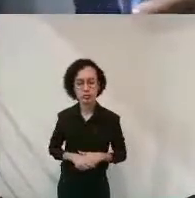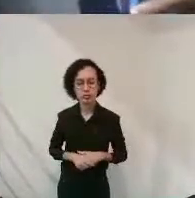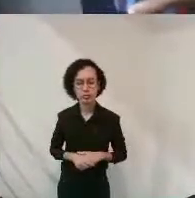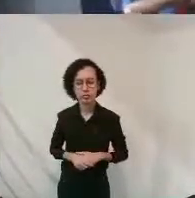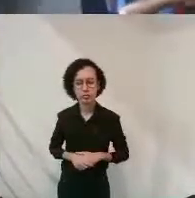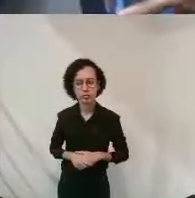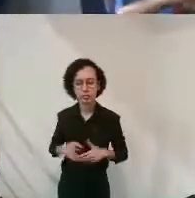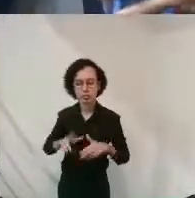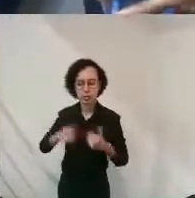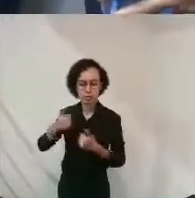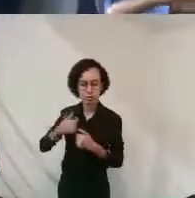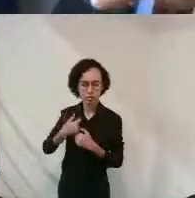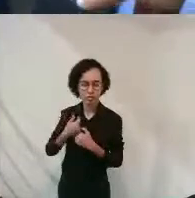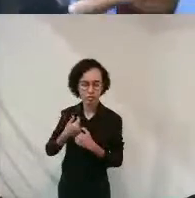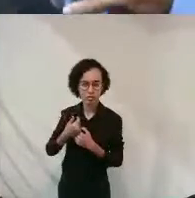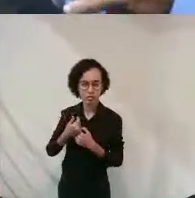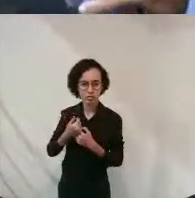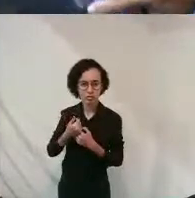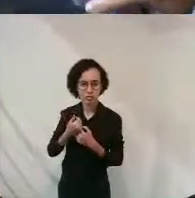aqui no meio...